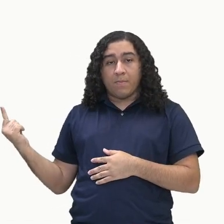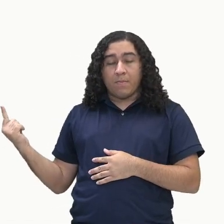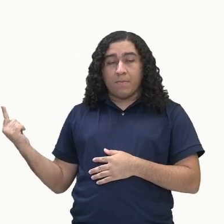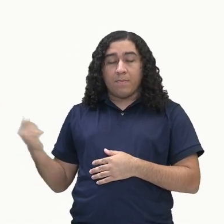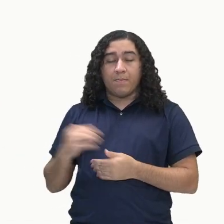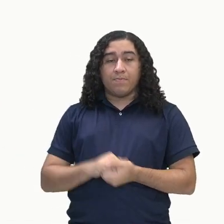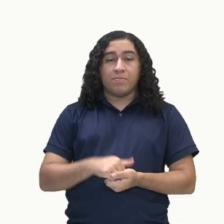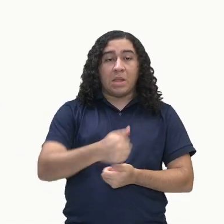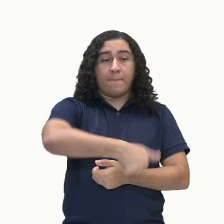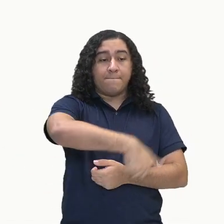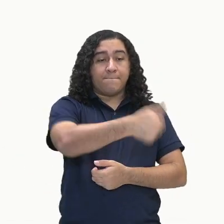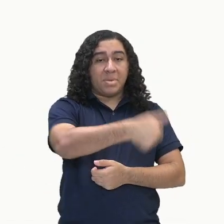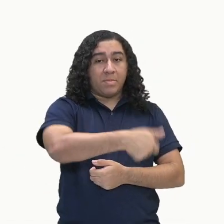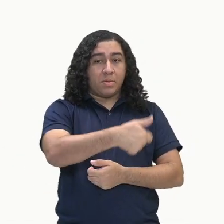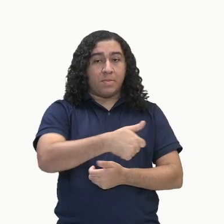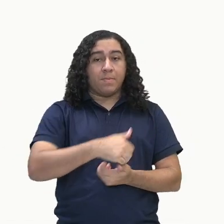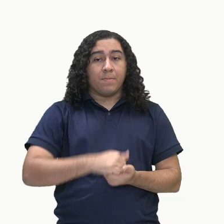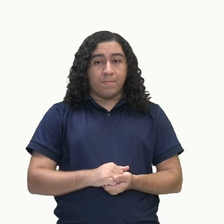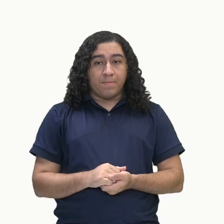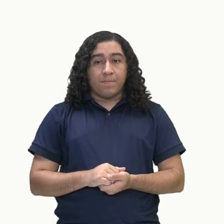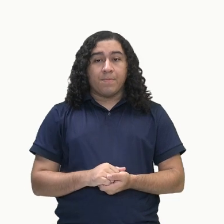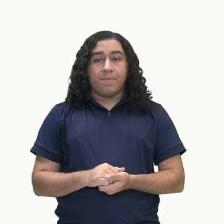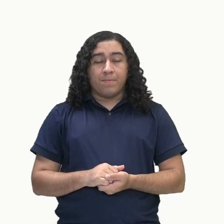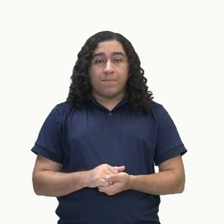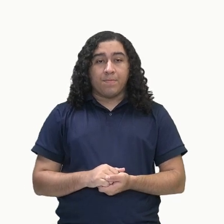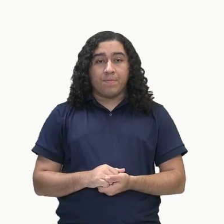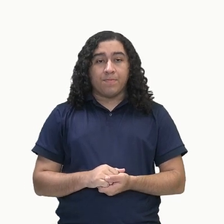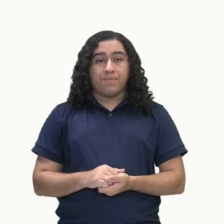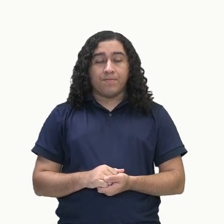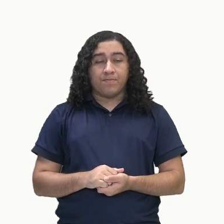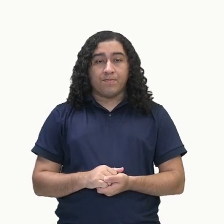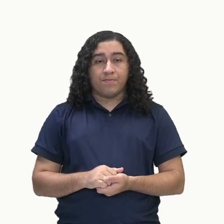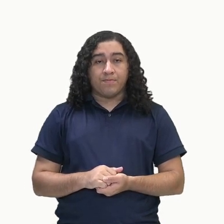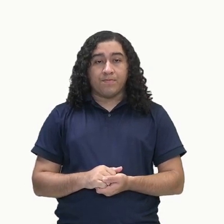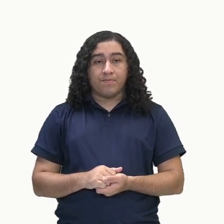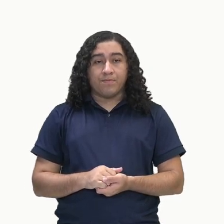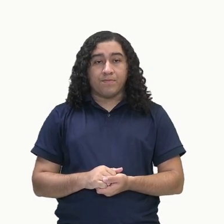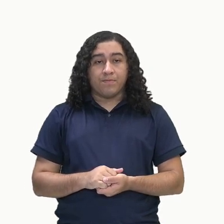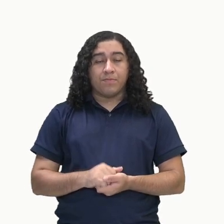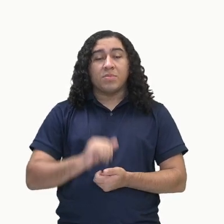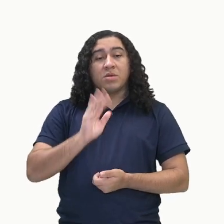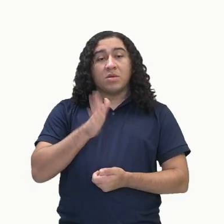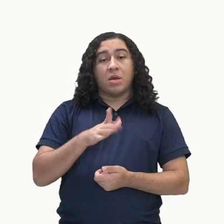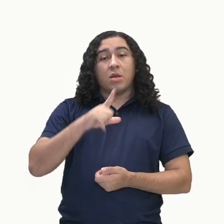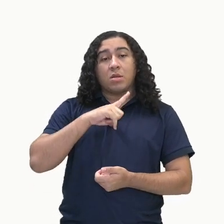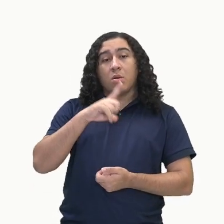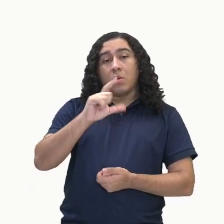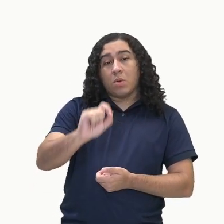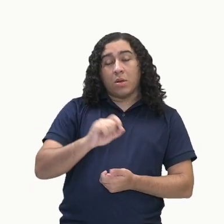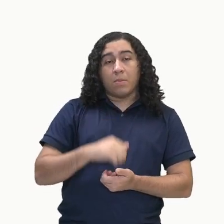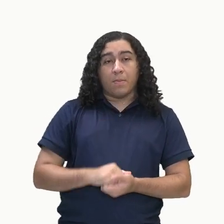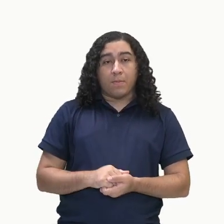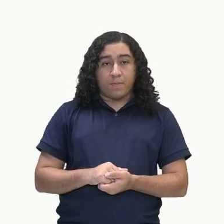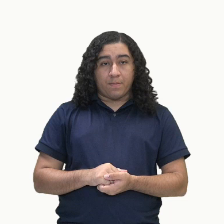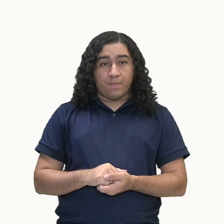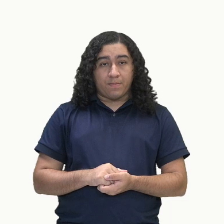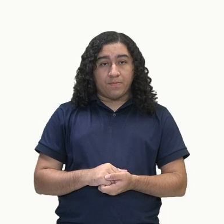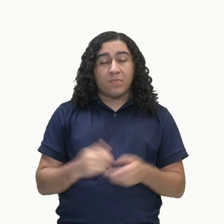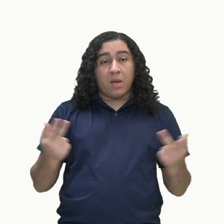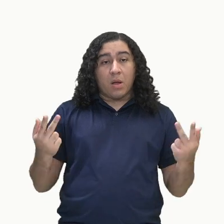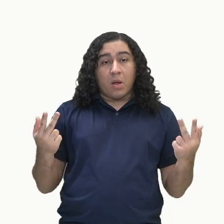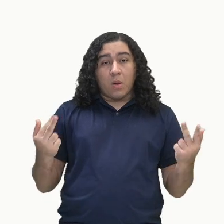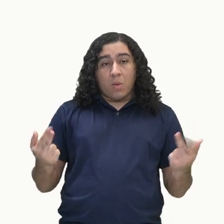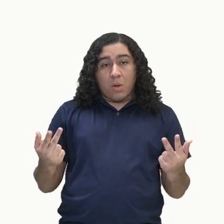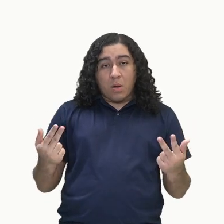de número 1, ele já possui os 3 lados iguais, tá? Aqui a nossa figura